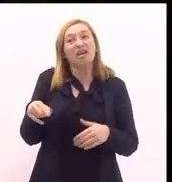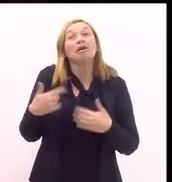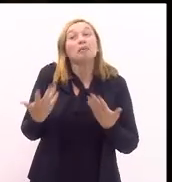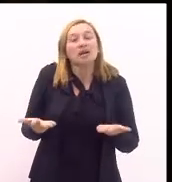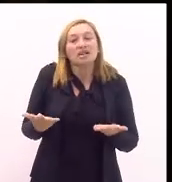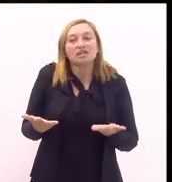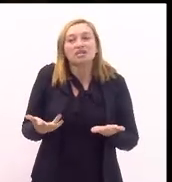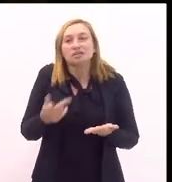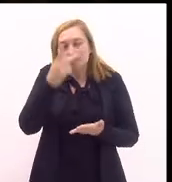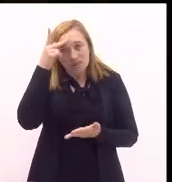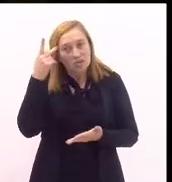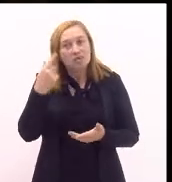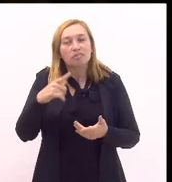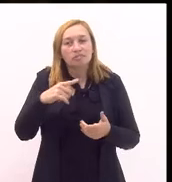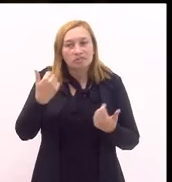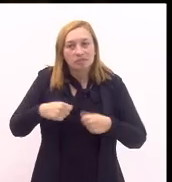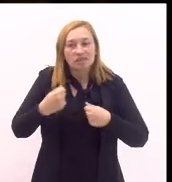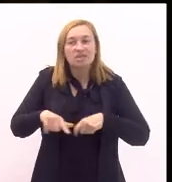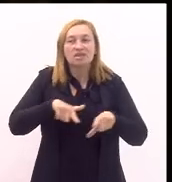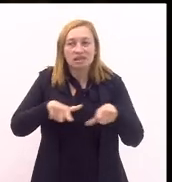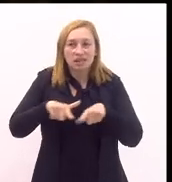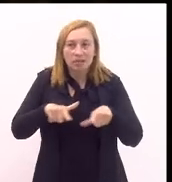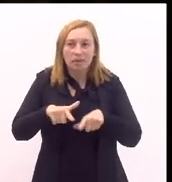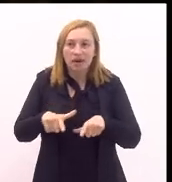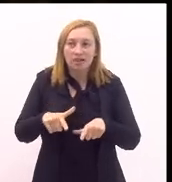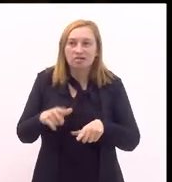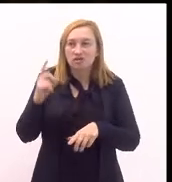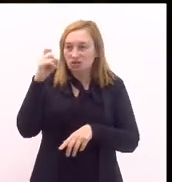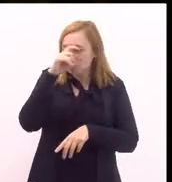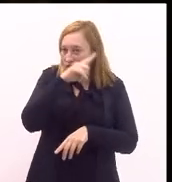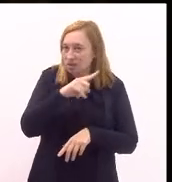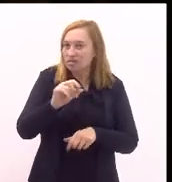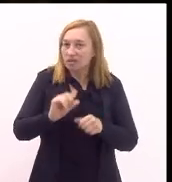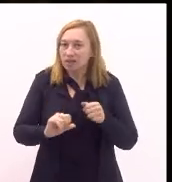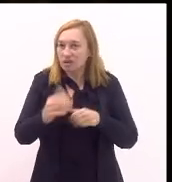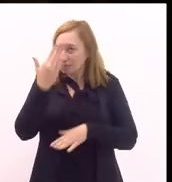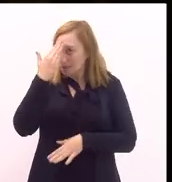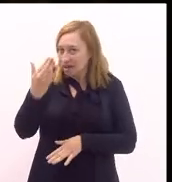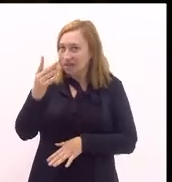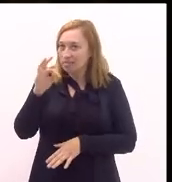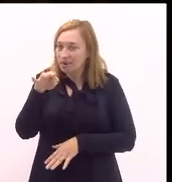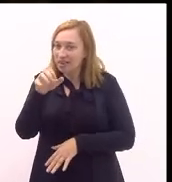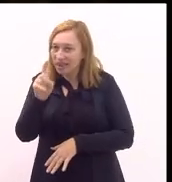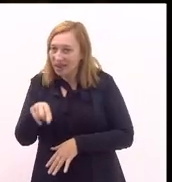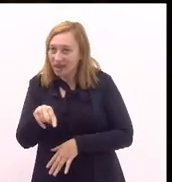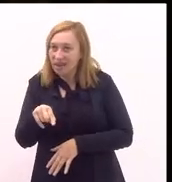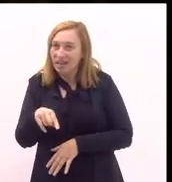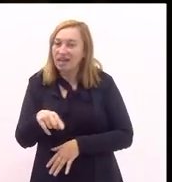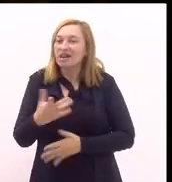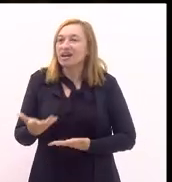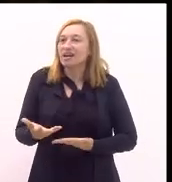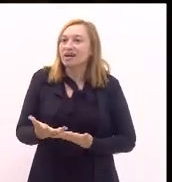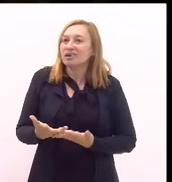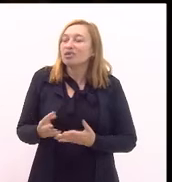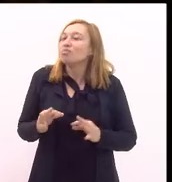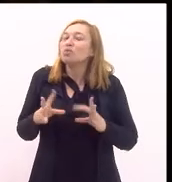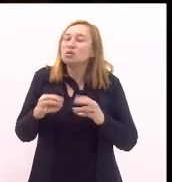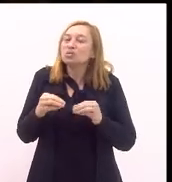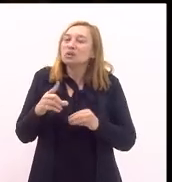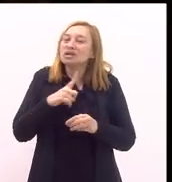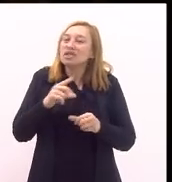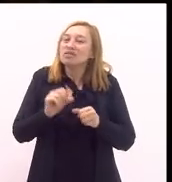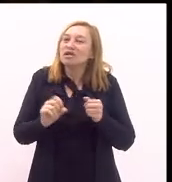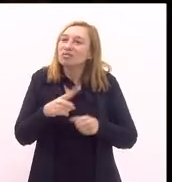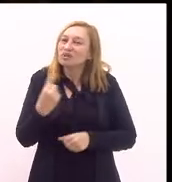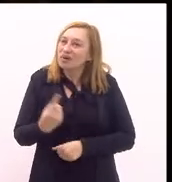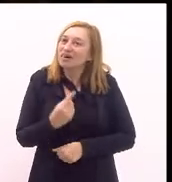por alguém tem que fazer esse trabalho Alguém tem que fazer o trabalho difícil e por muito obrigado Bené por Pelé é a postura que foi